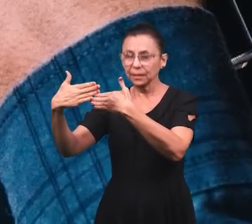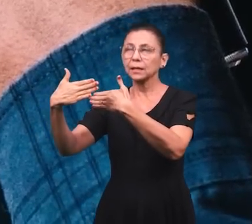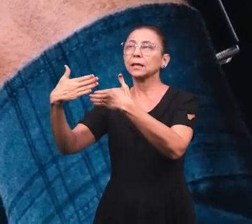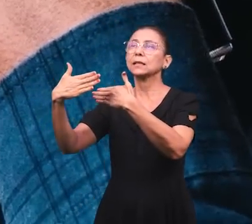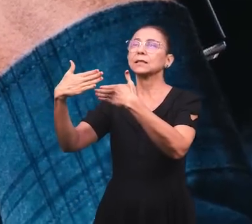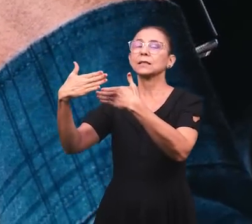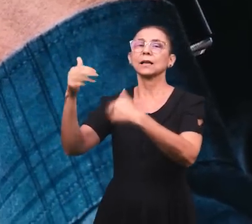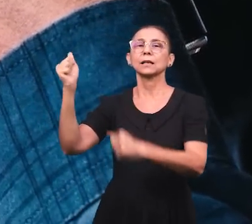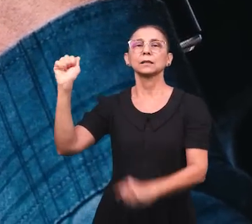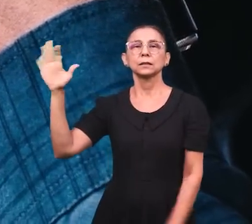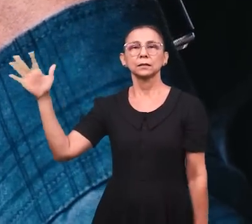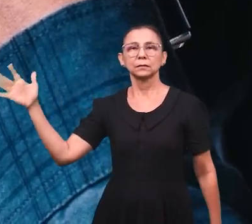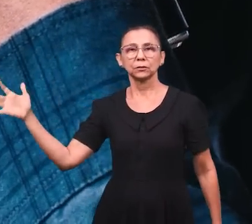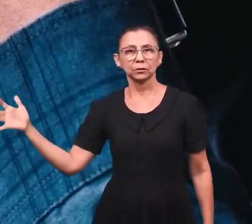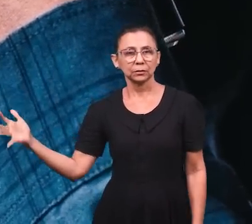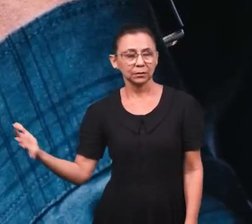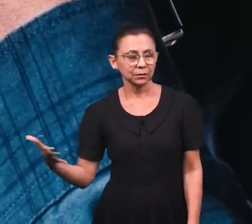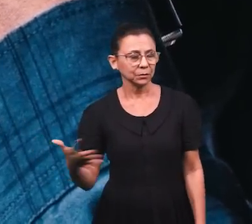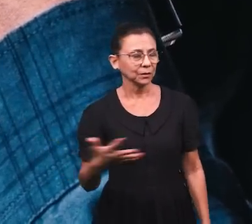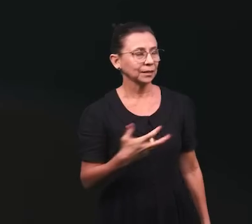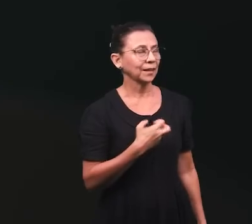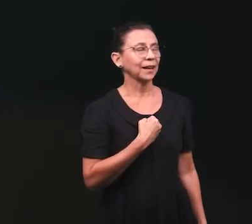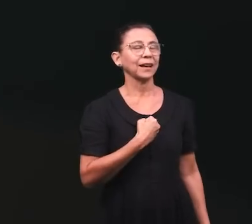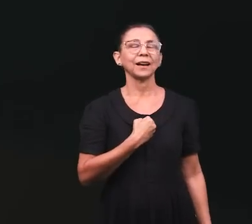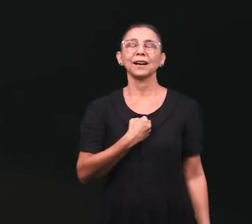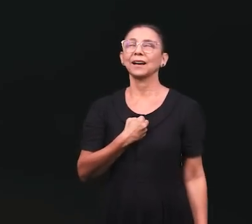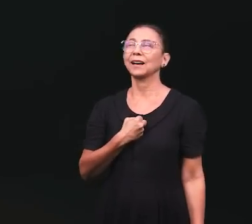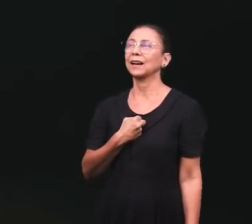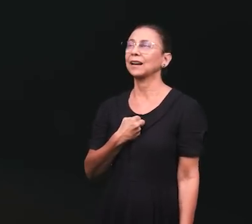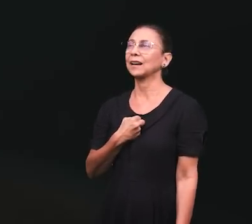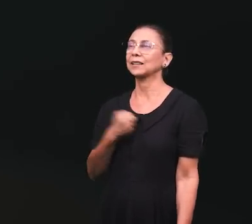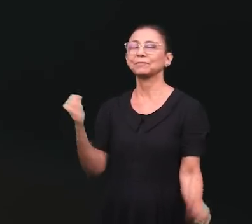tua presença te